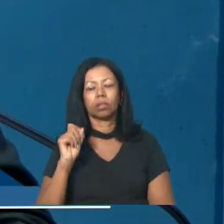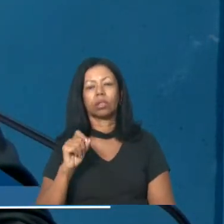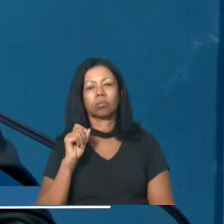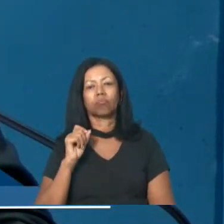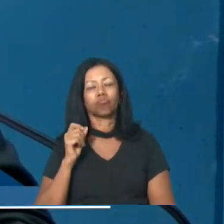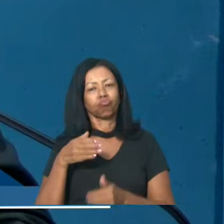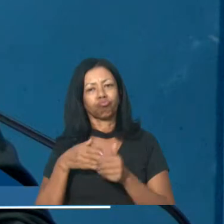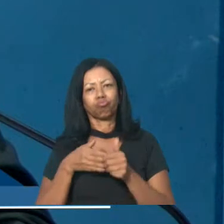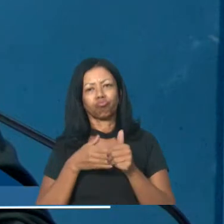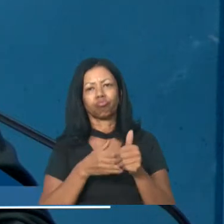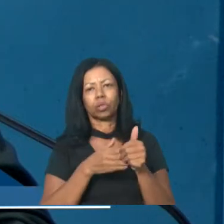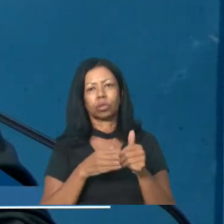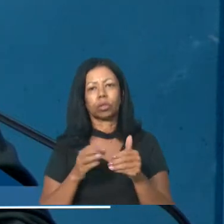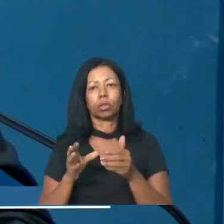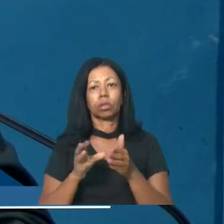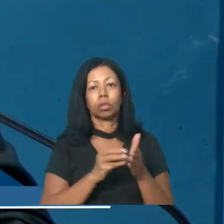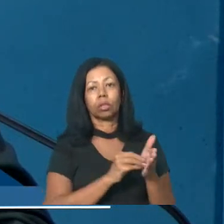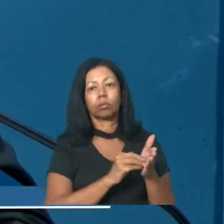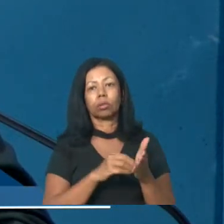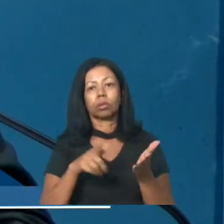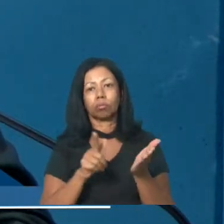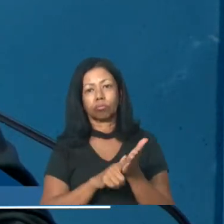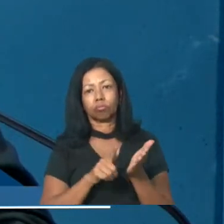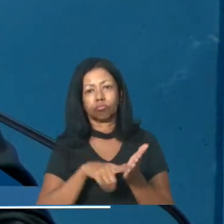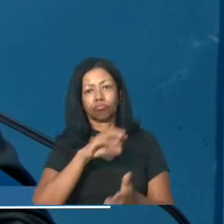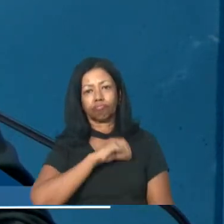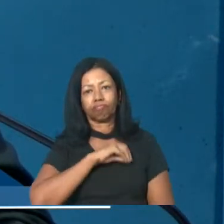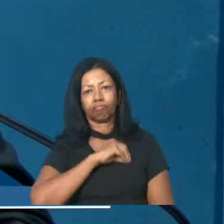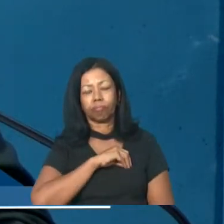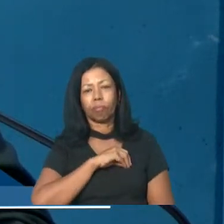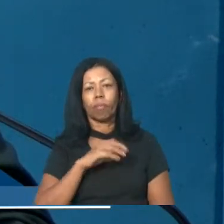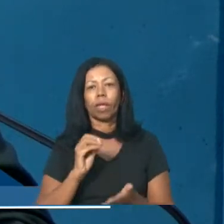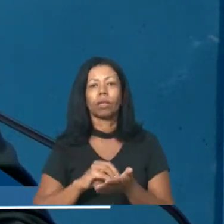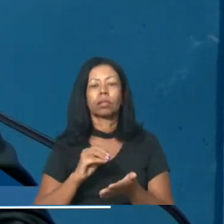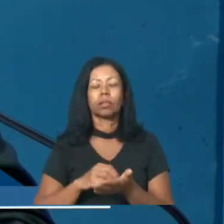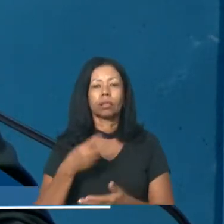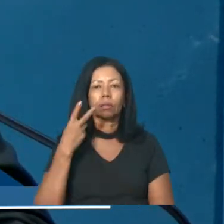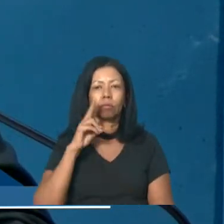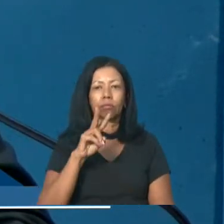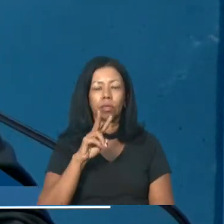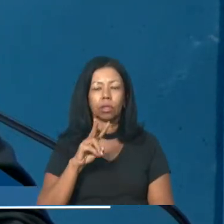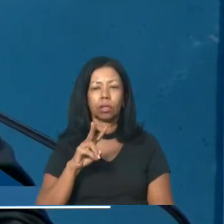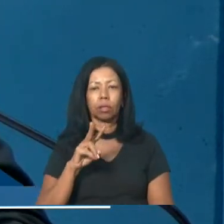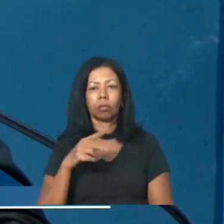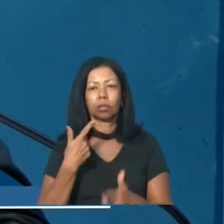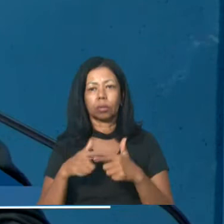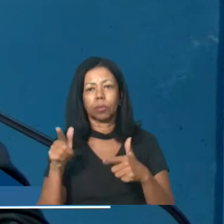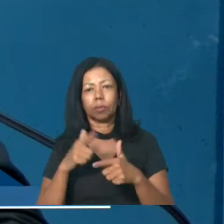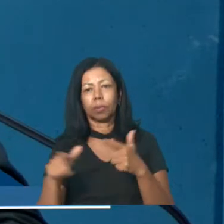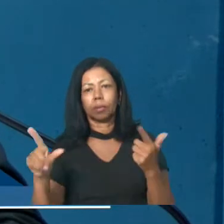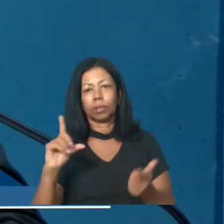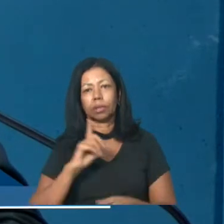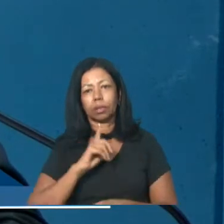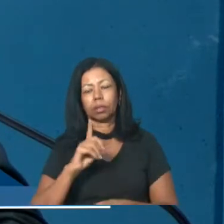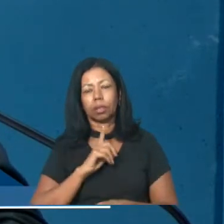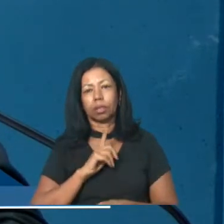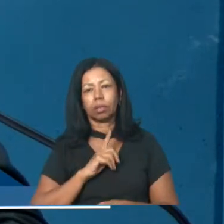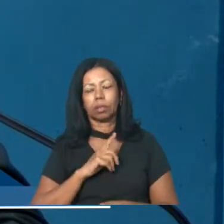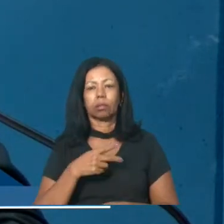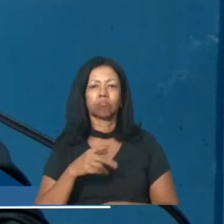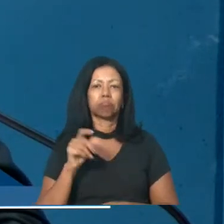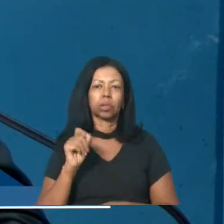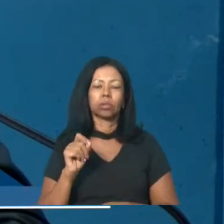forma incansável a redução da folha, sem levar em consideração os prejuízos que teriam nesta